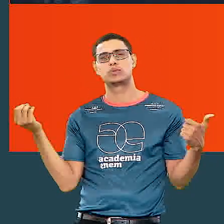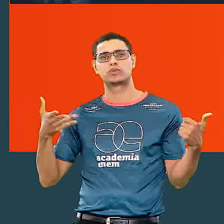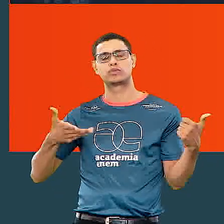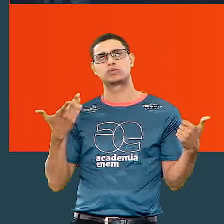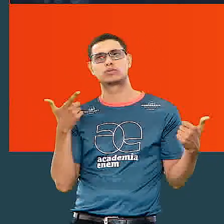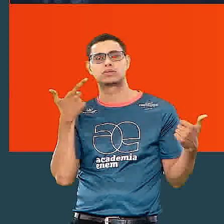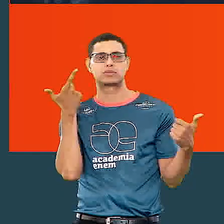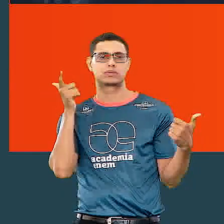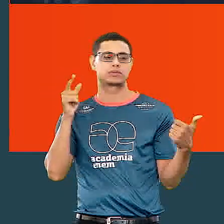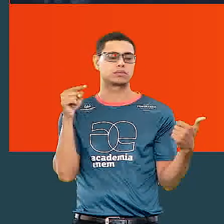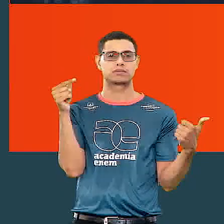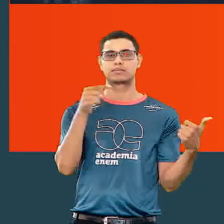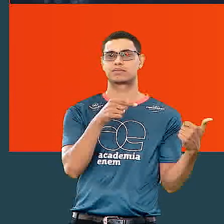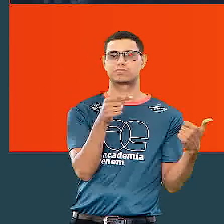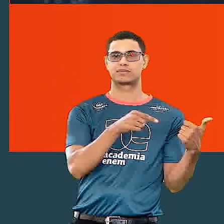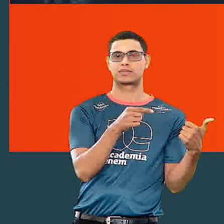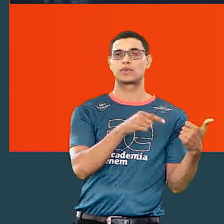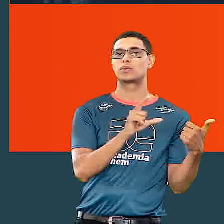o neoliberalismo,